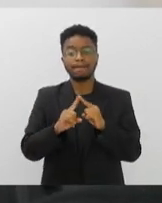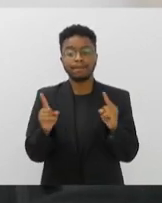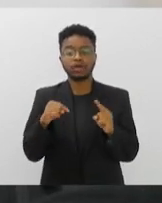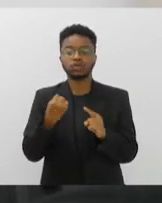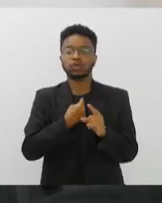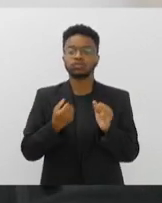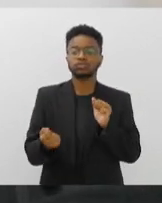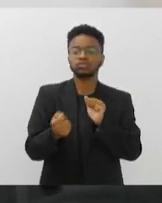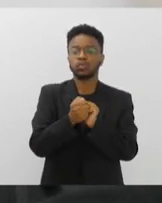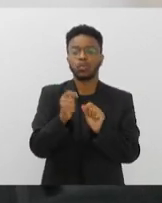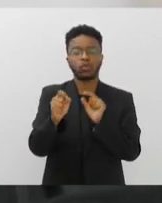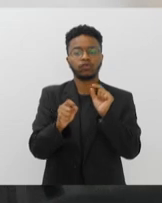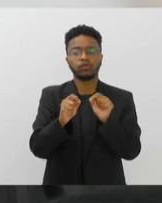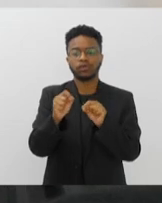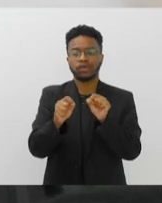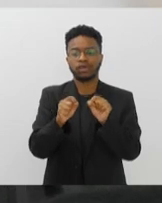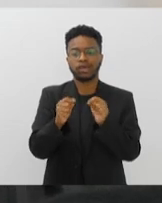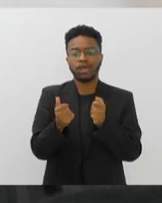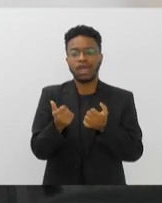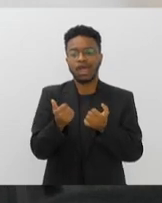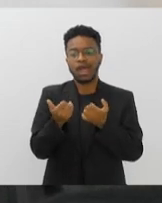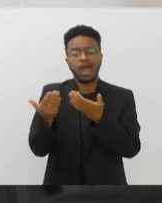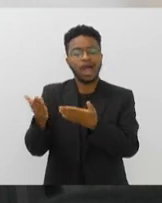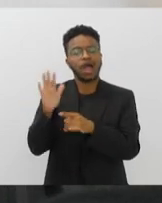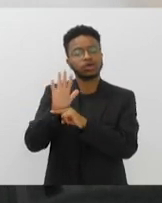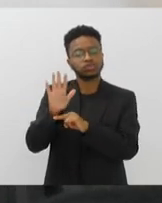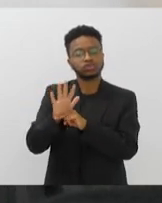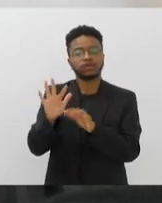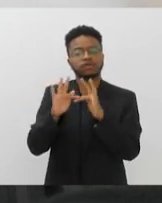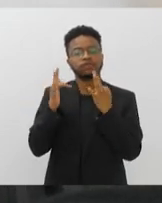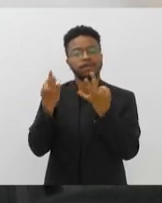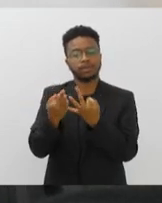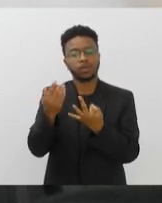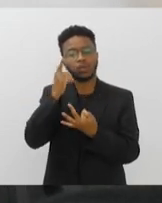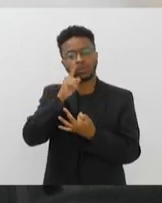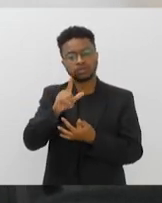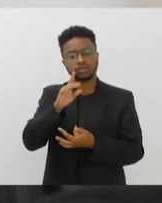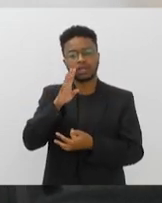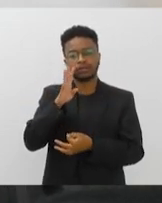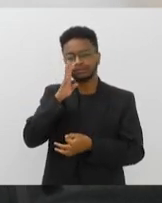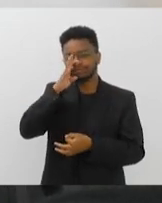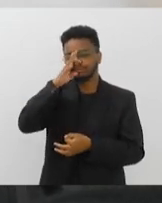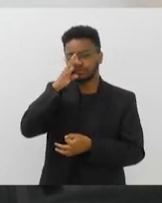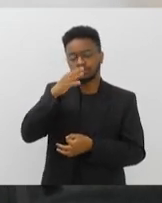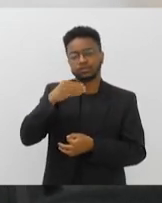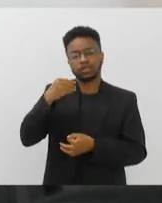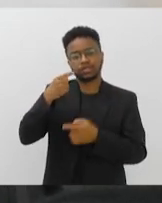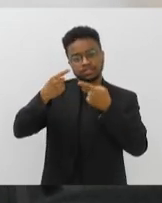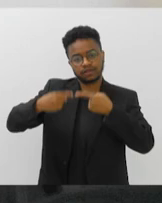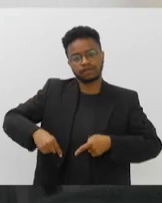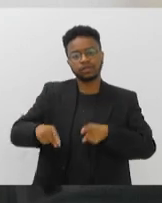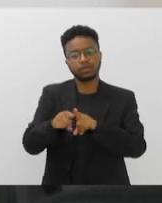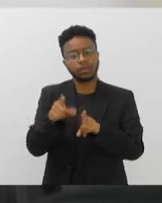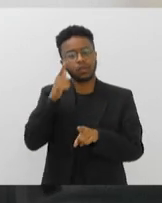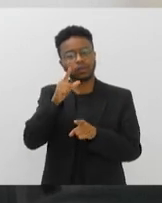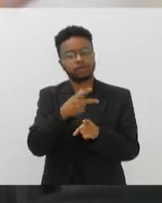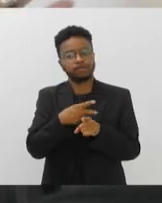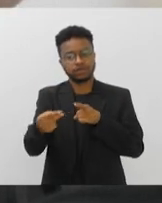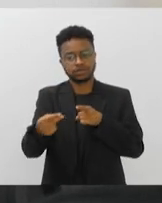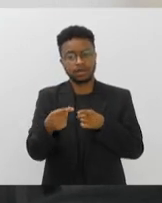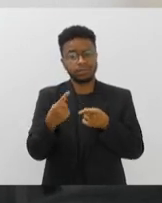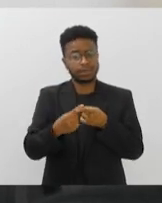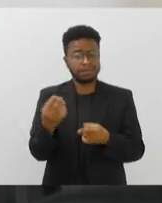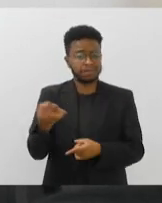lado fazendo com que aquela família se sustente supere seus desafios e seja uma família vencedora porque